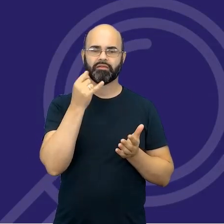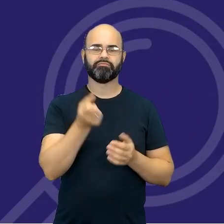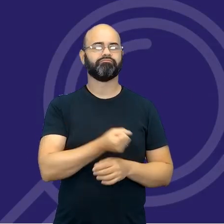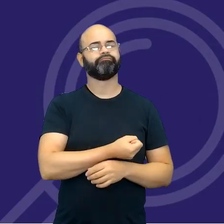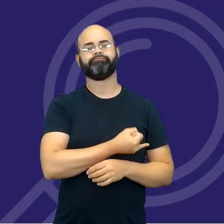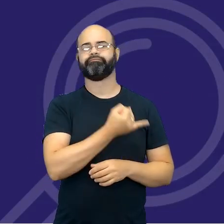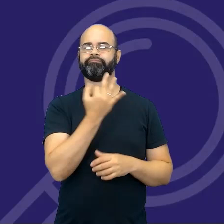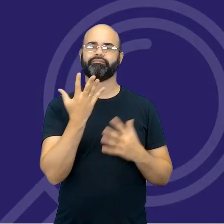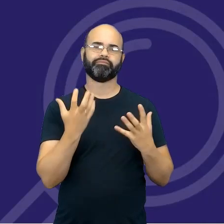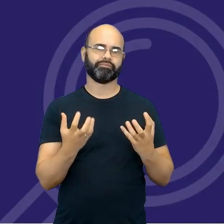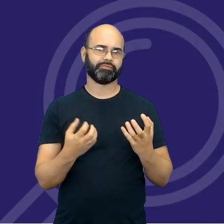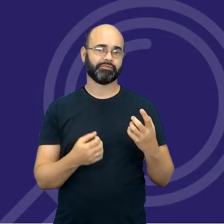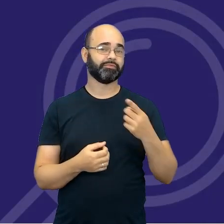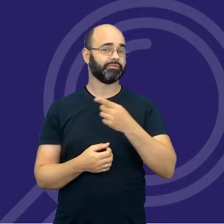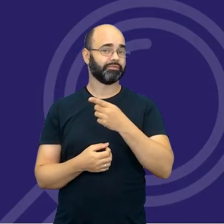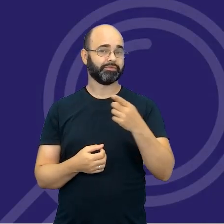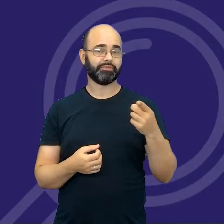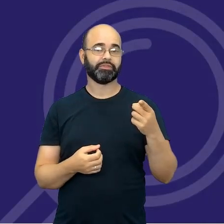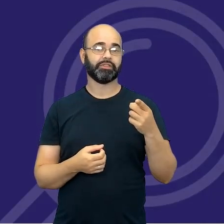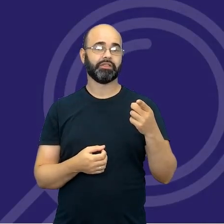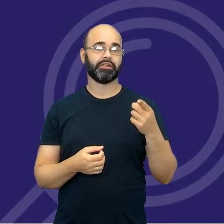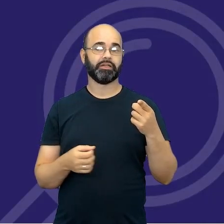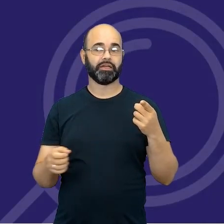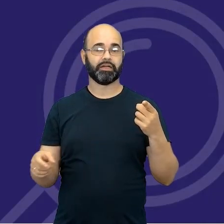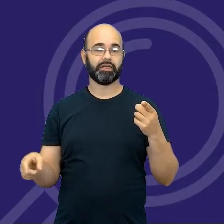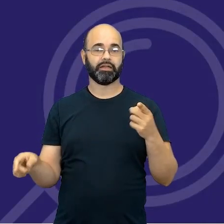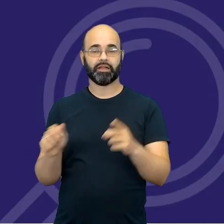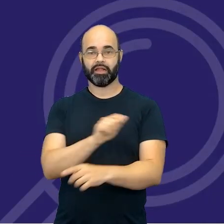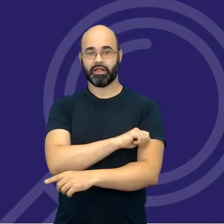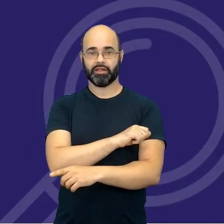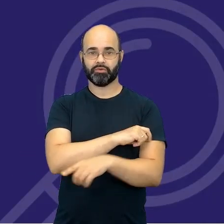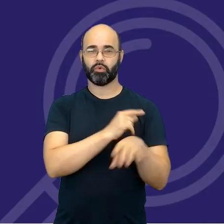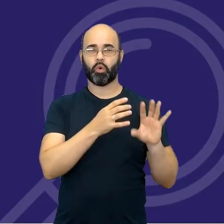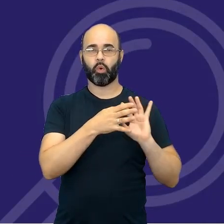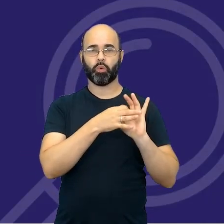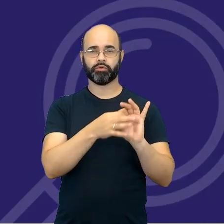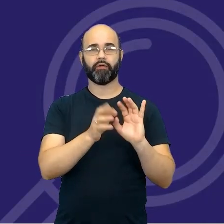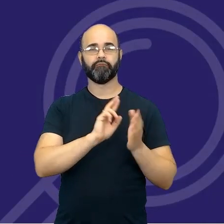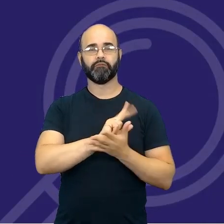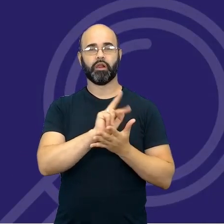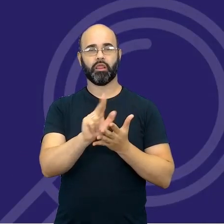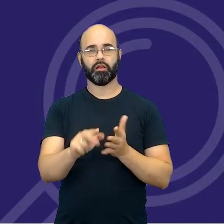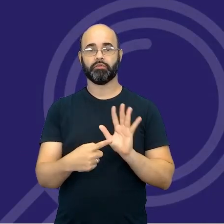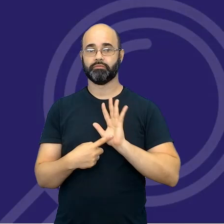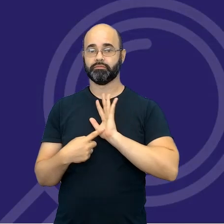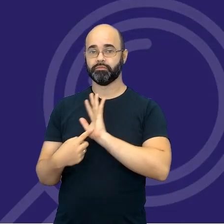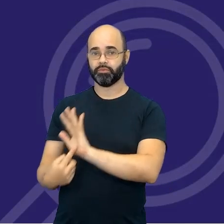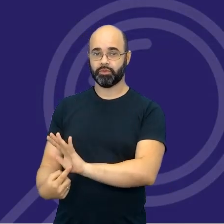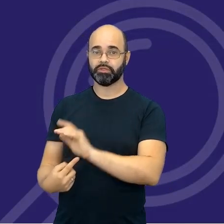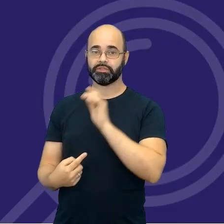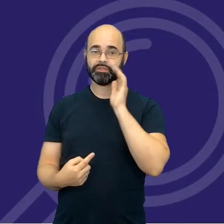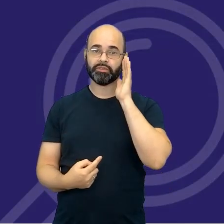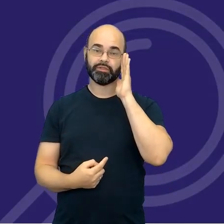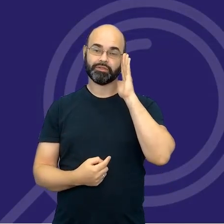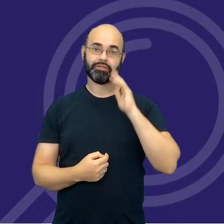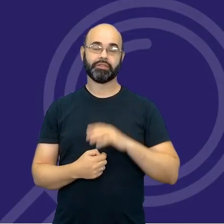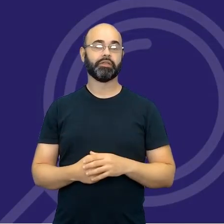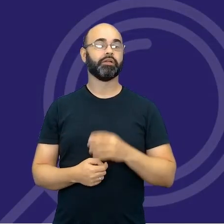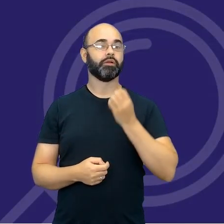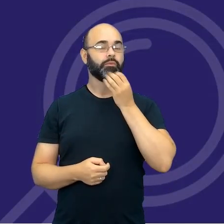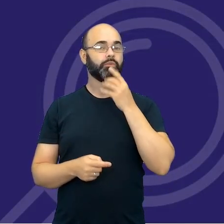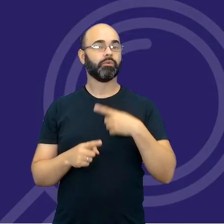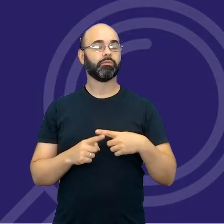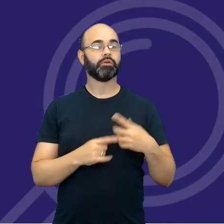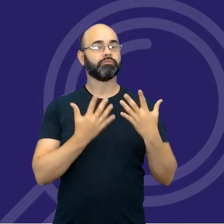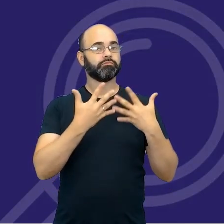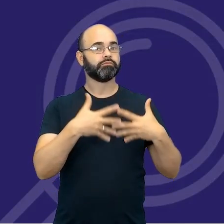vocês trabalharem em diferentes contextos. E, assim, eu recomendo rever, porque tem uma estrutura legal